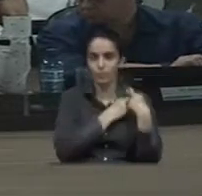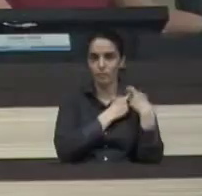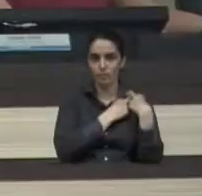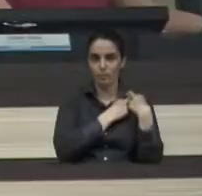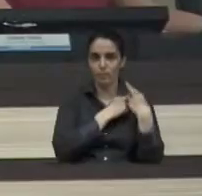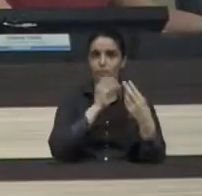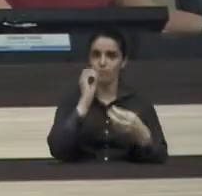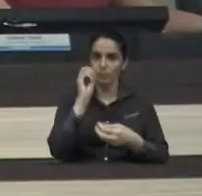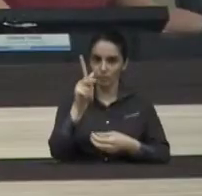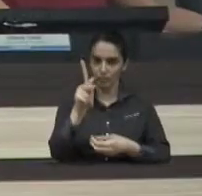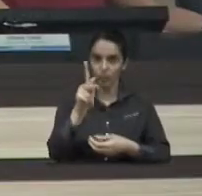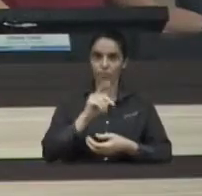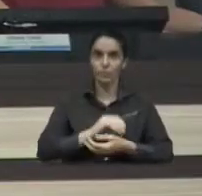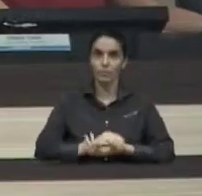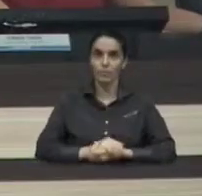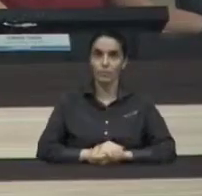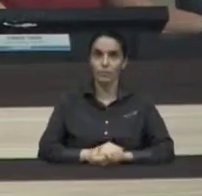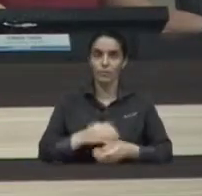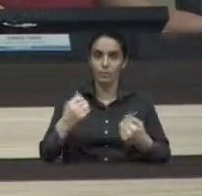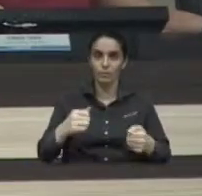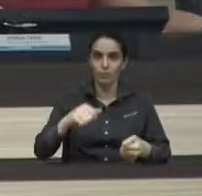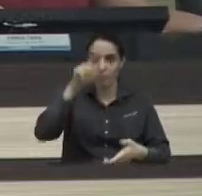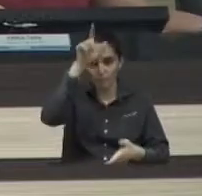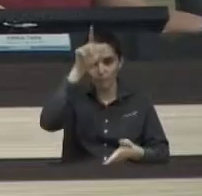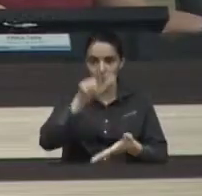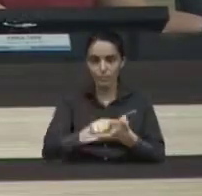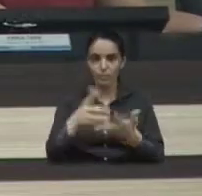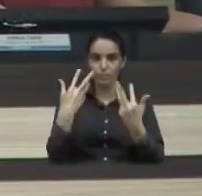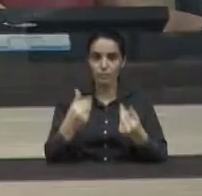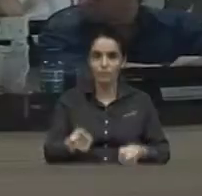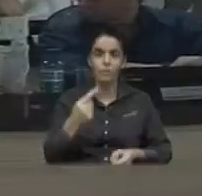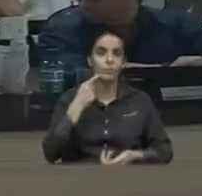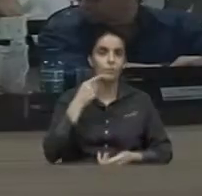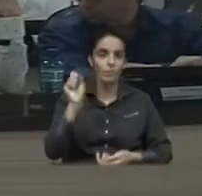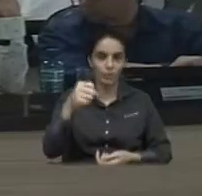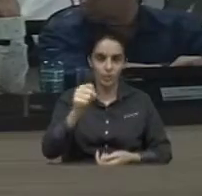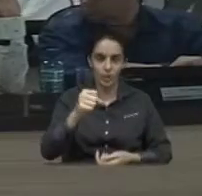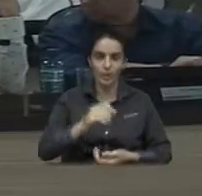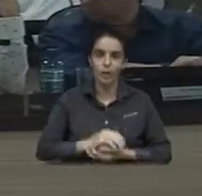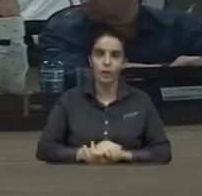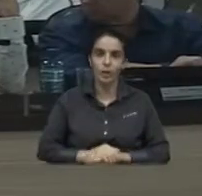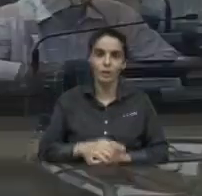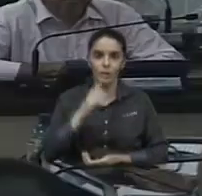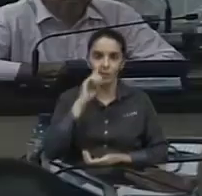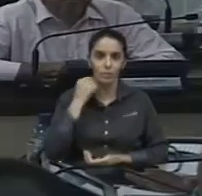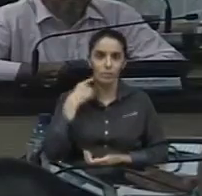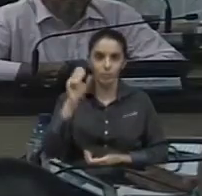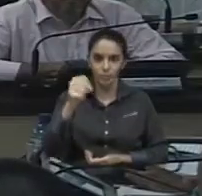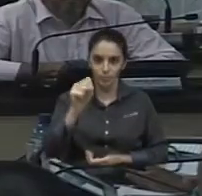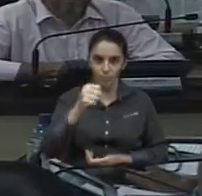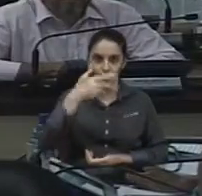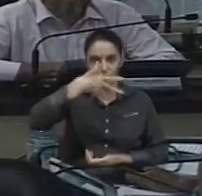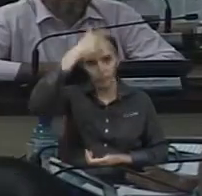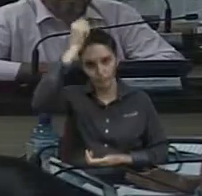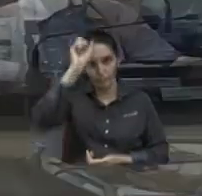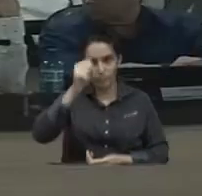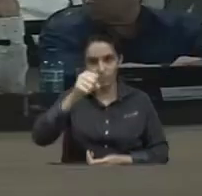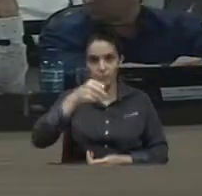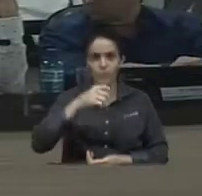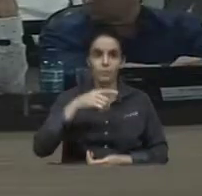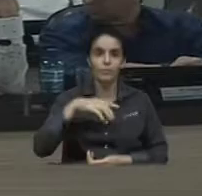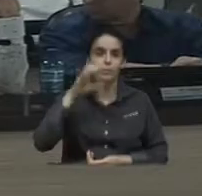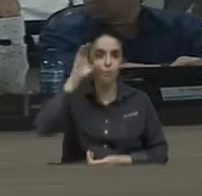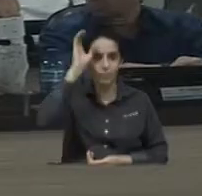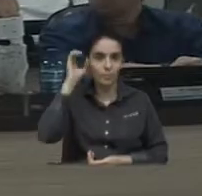certo. Eu preciso da anuência dos líderes. Cleiton. Sim, presidente. Newton. Sim. Toninho. Sim.